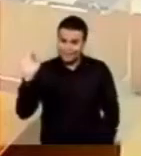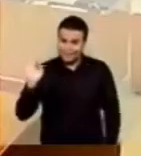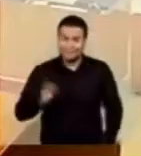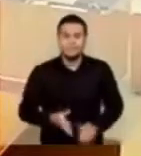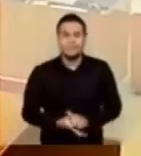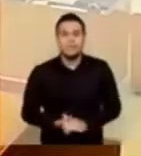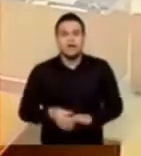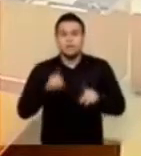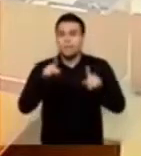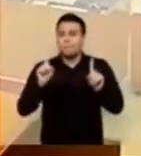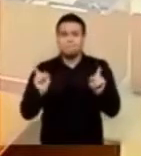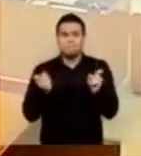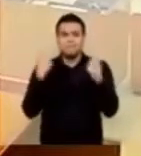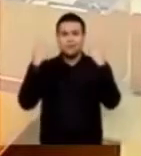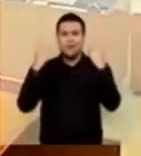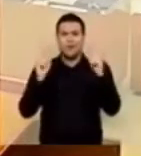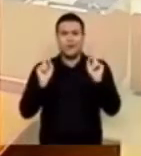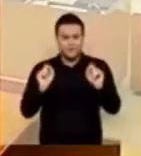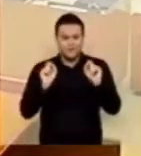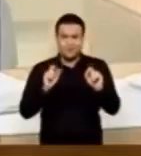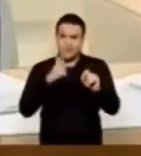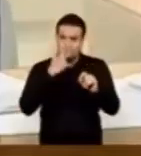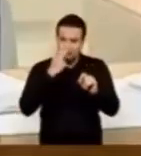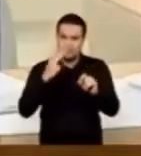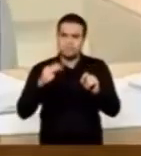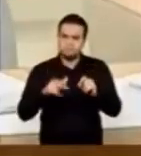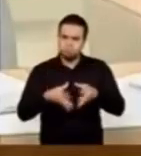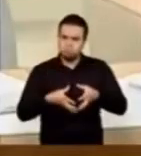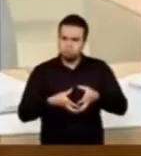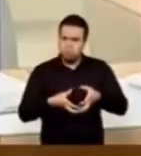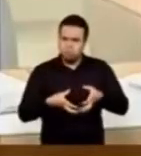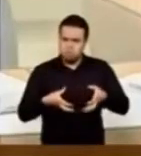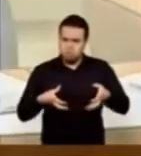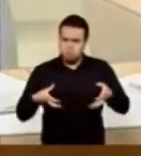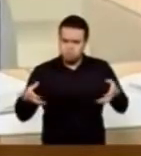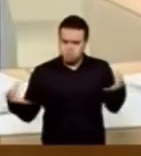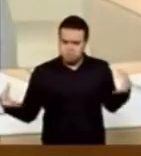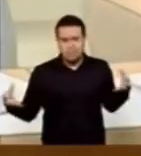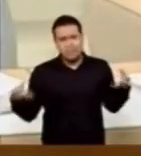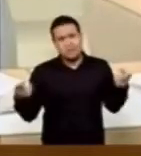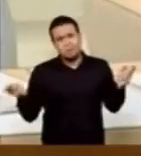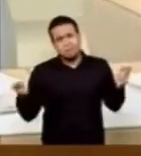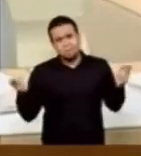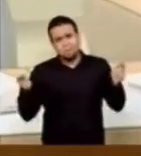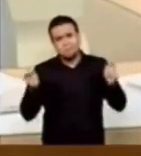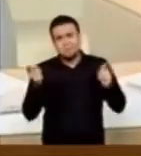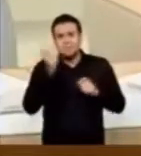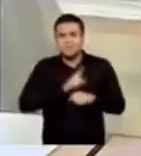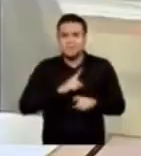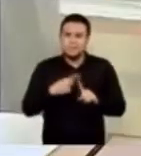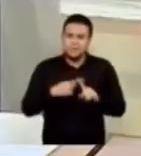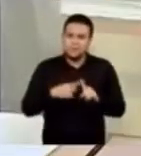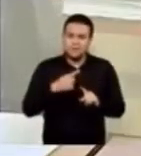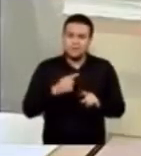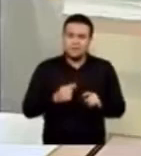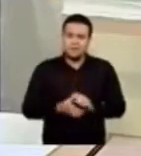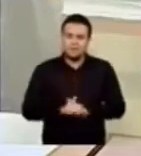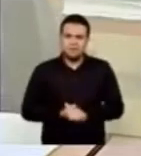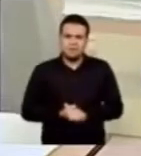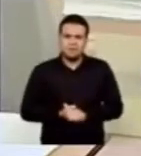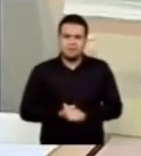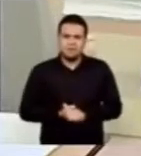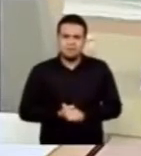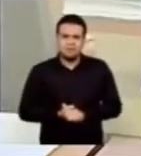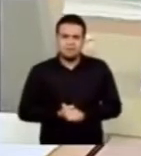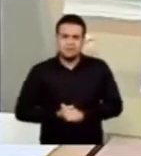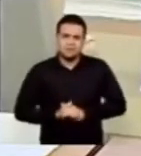O pior é a acumulação. Nós poderíamos ganhar duplamente, porque acumulamos turma e plano. Assim, pois é,